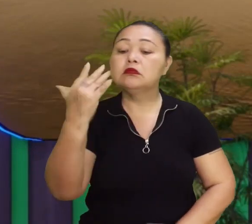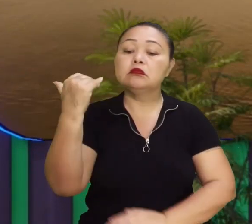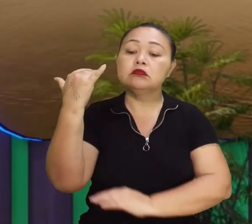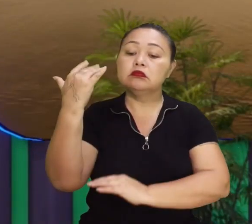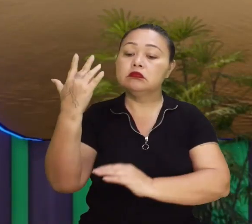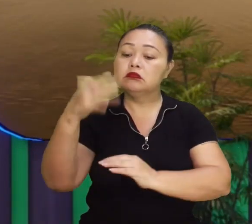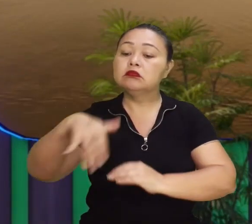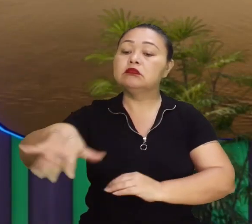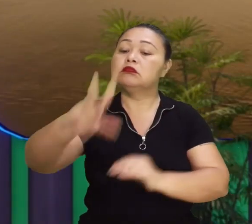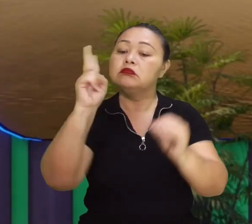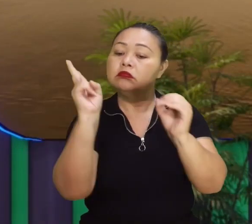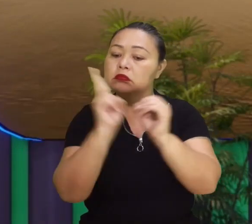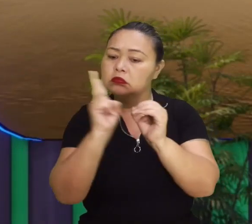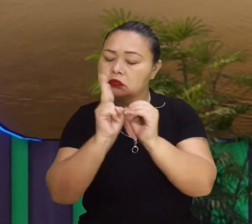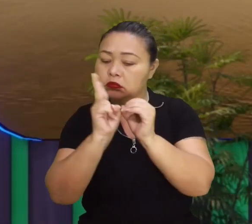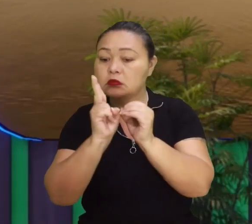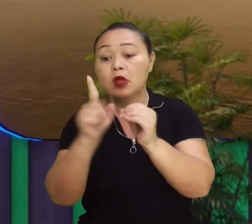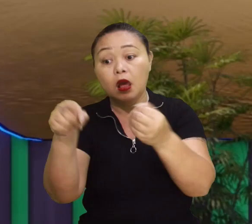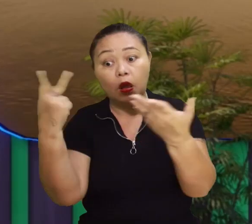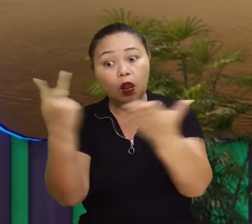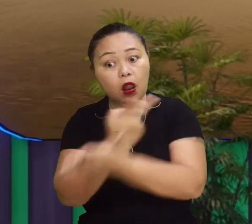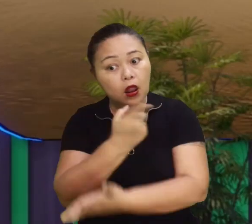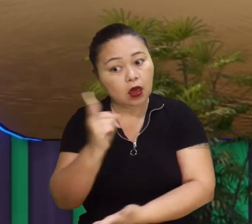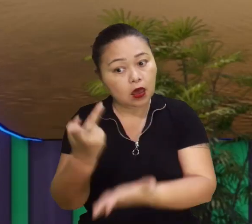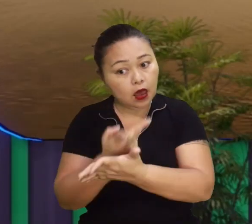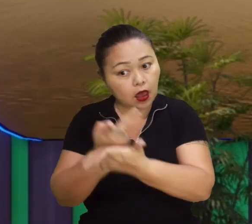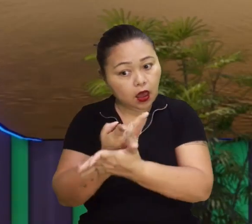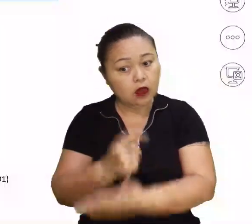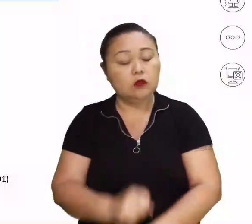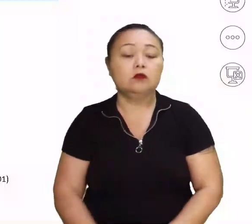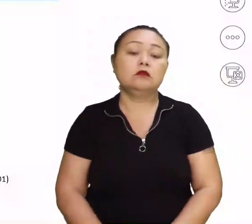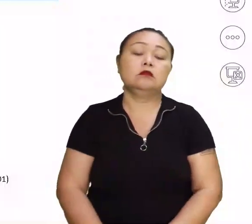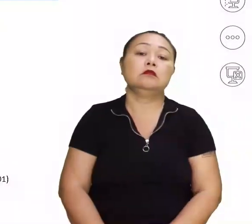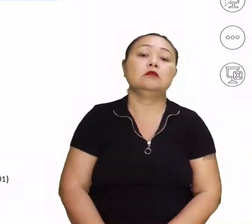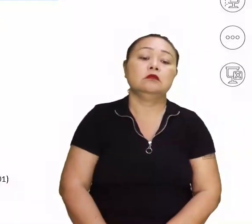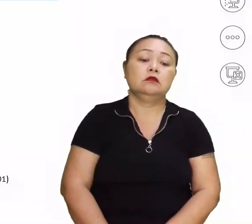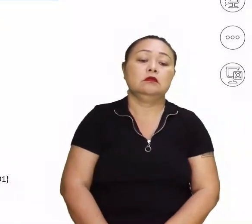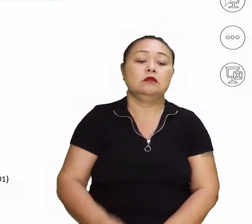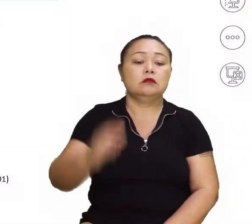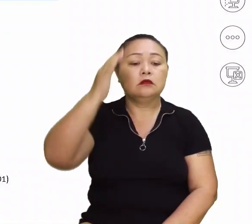indígena de uma forma errada. Ok? Vamos lá. Continuando.